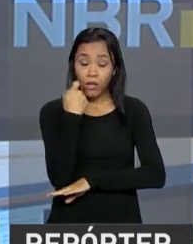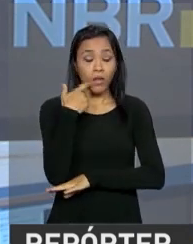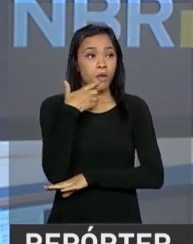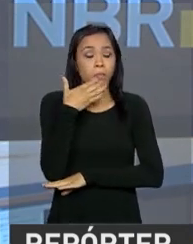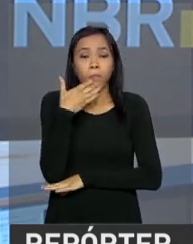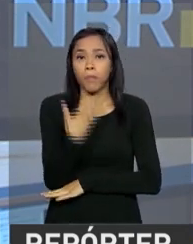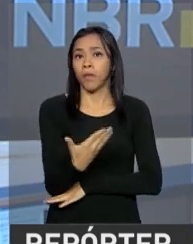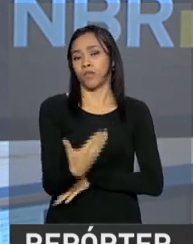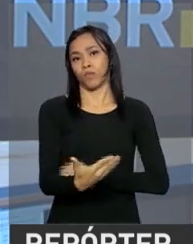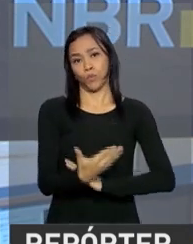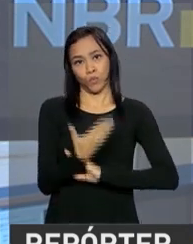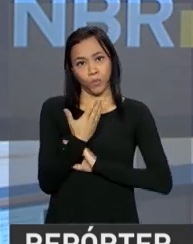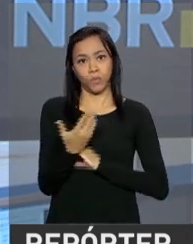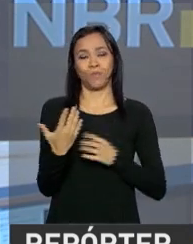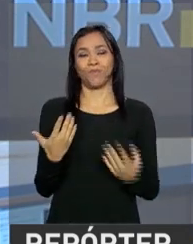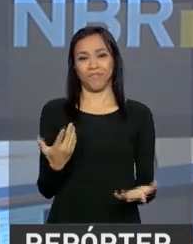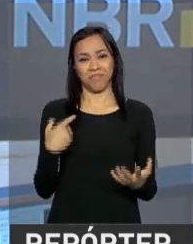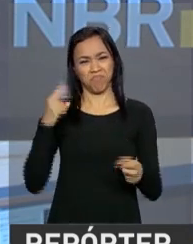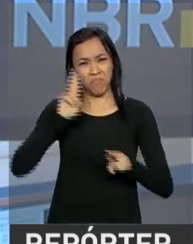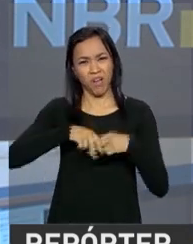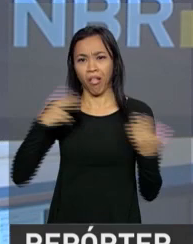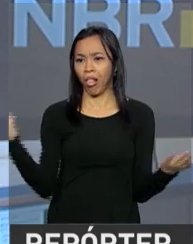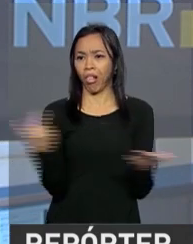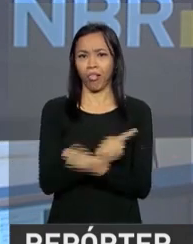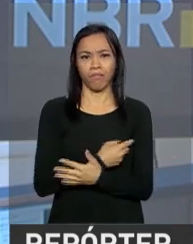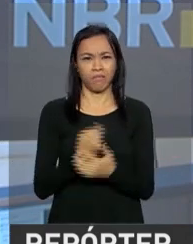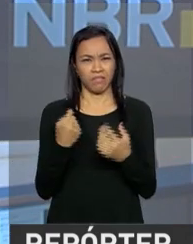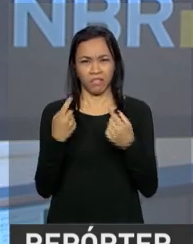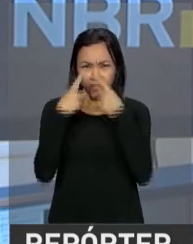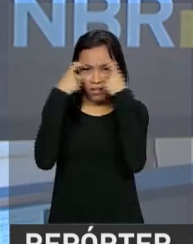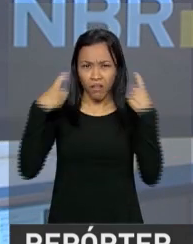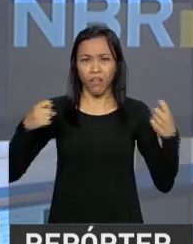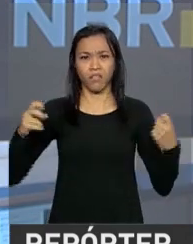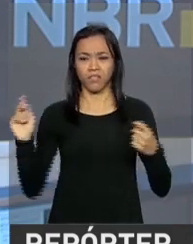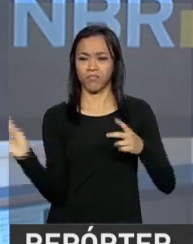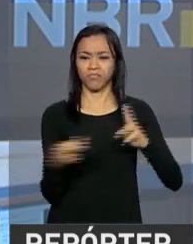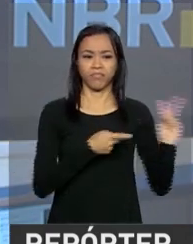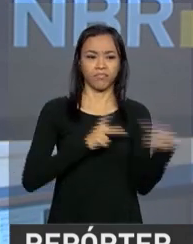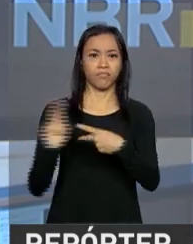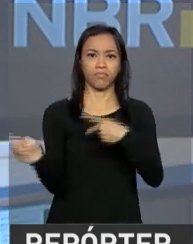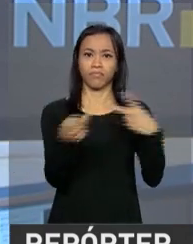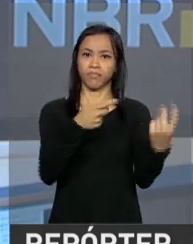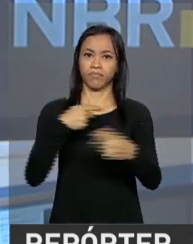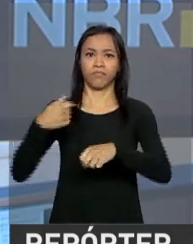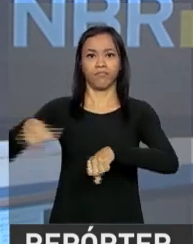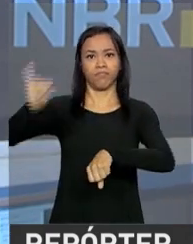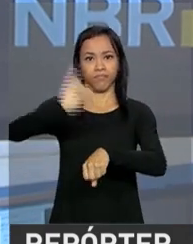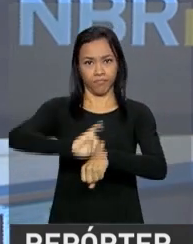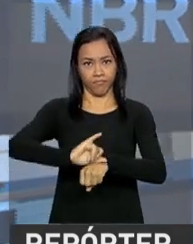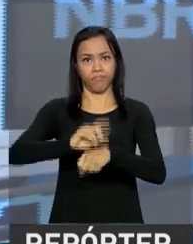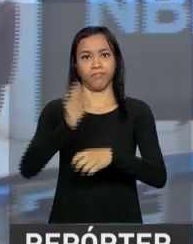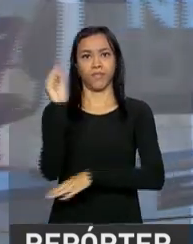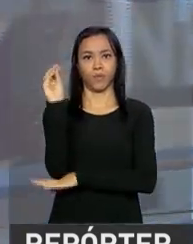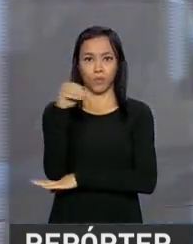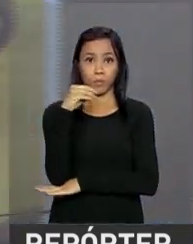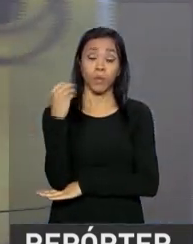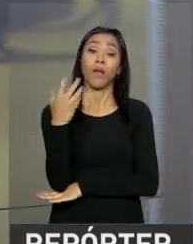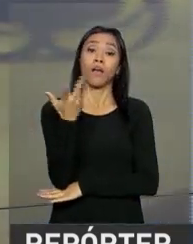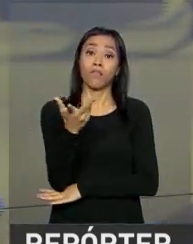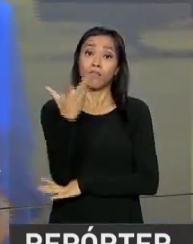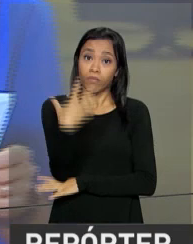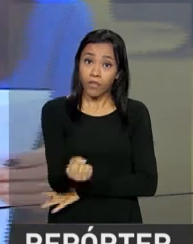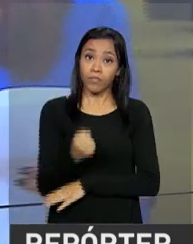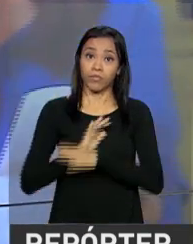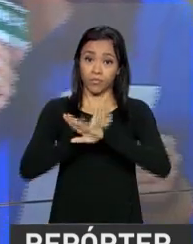Nacional para o combate a crimes que estão registrados na região metropolitana de Porto Alegre. Vamos então conversar com a repórter